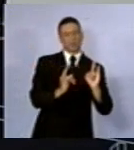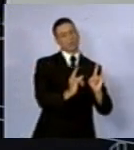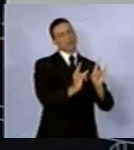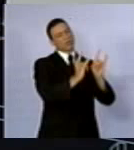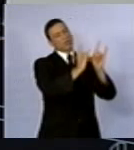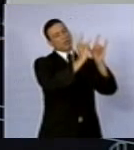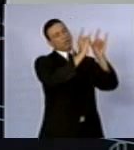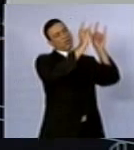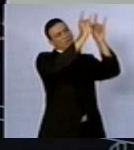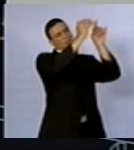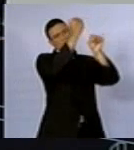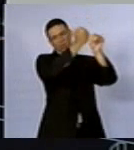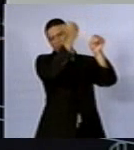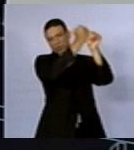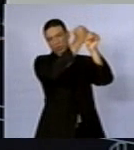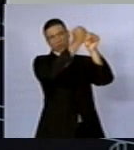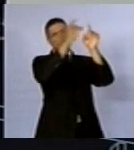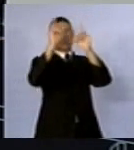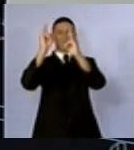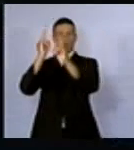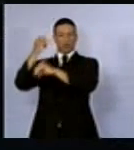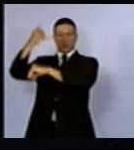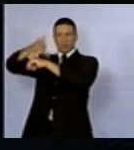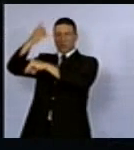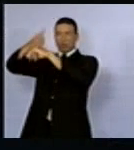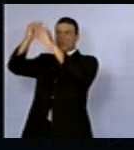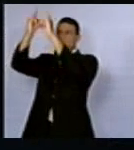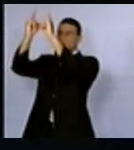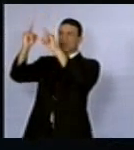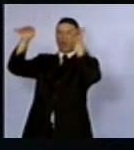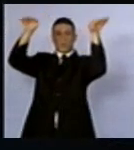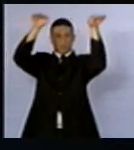esteja paralelo à torre de transmissão? Não, porque